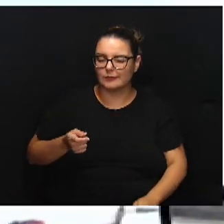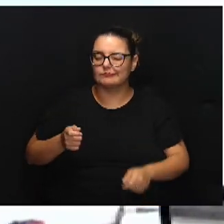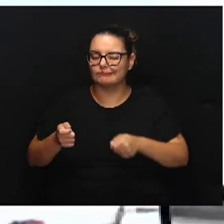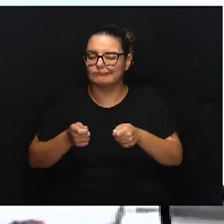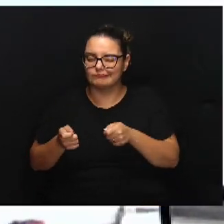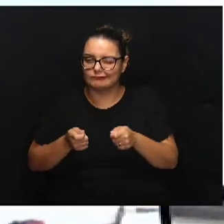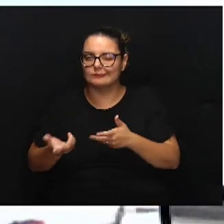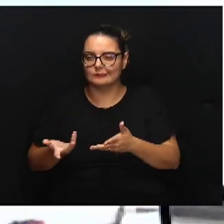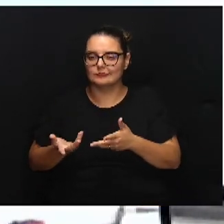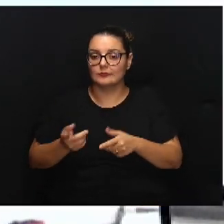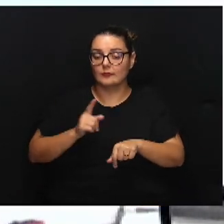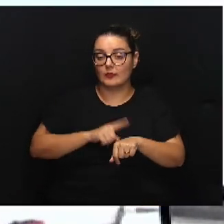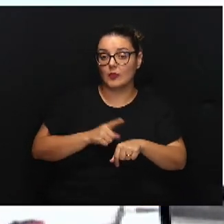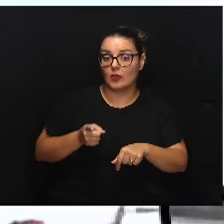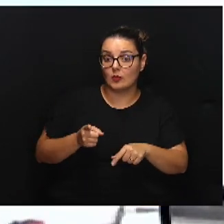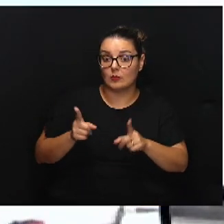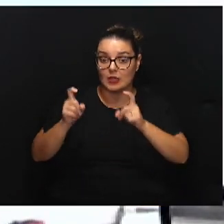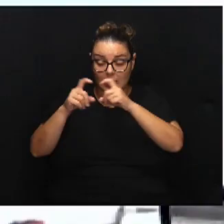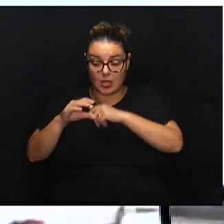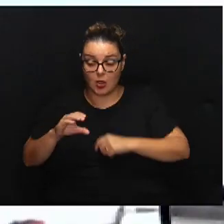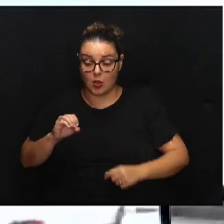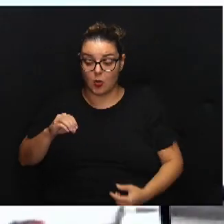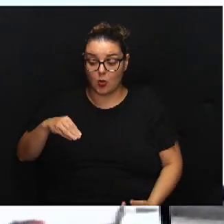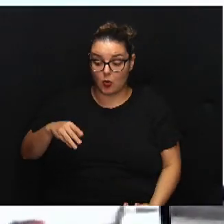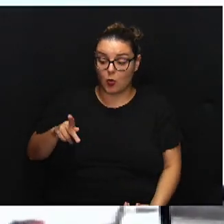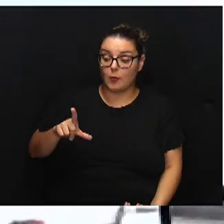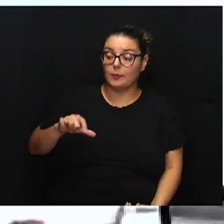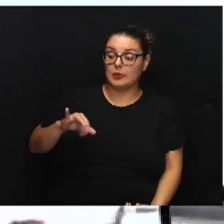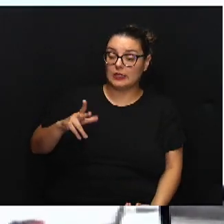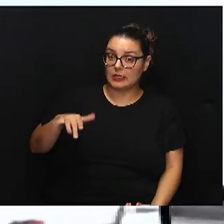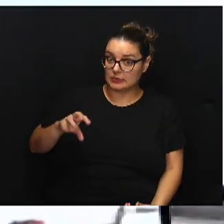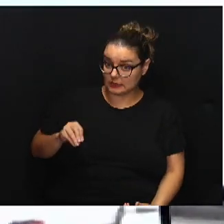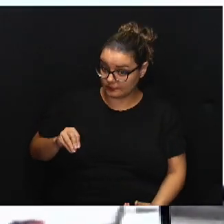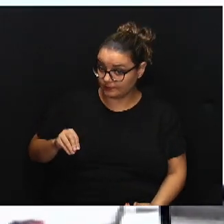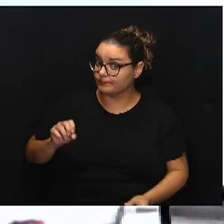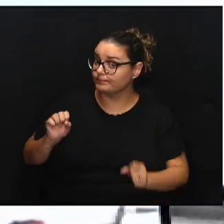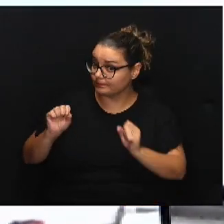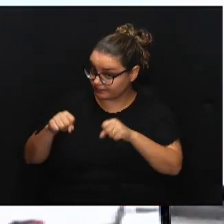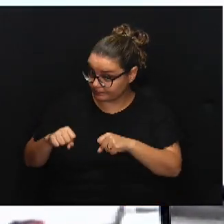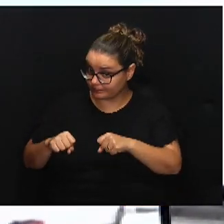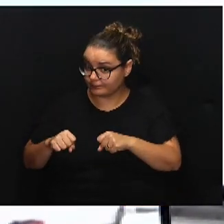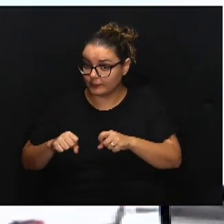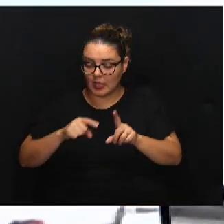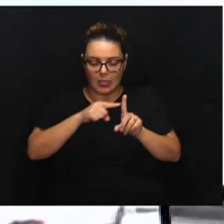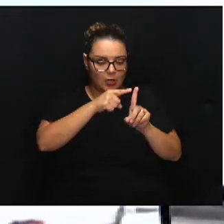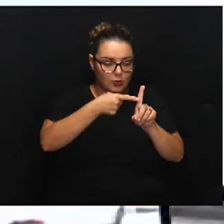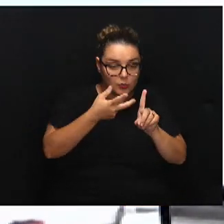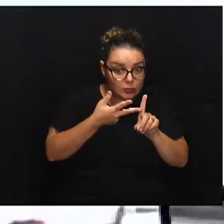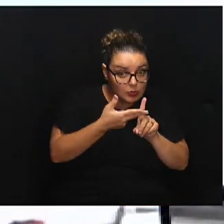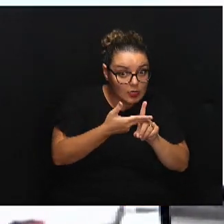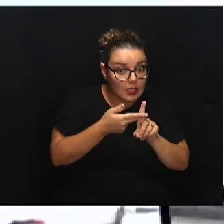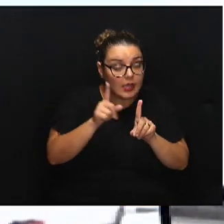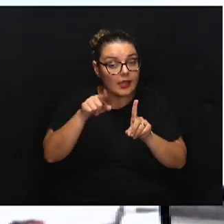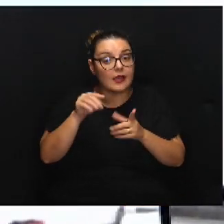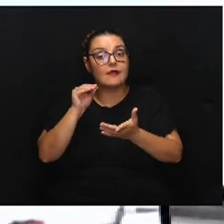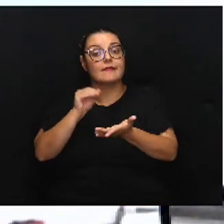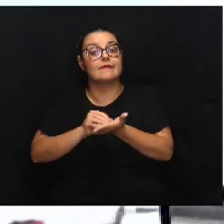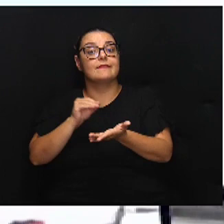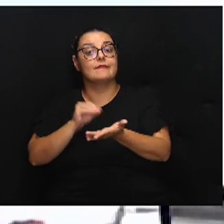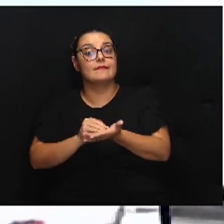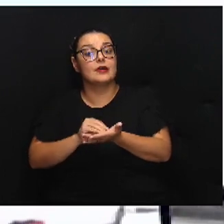gente conversar um pouco sobre as complicações, que há complicações. A normalização da cesárea é falta de